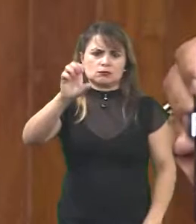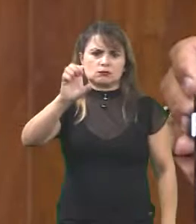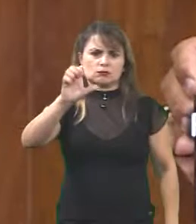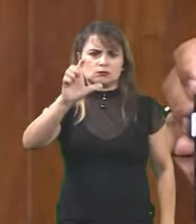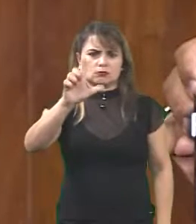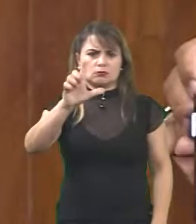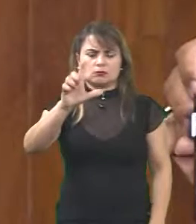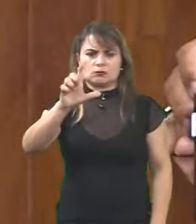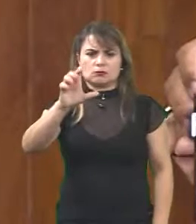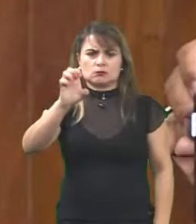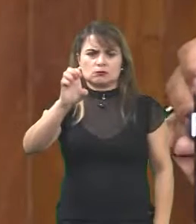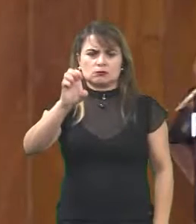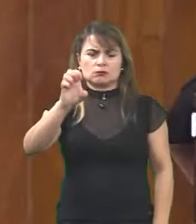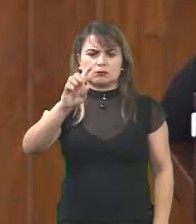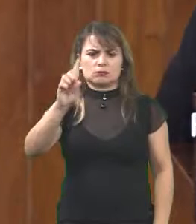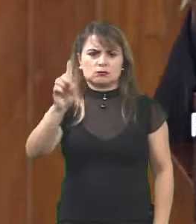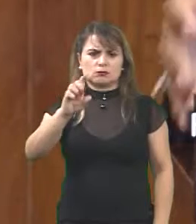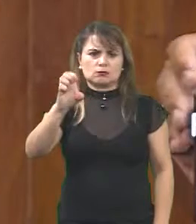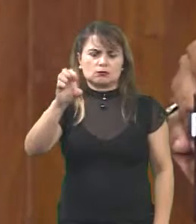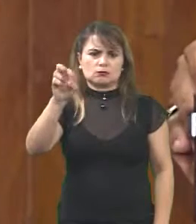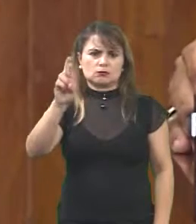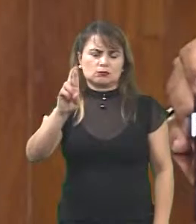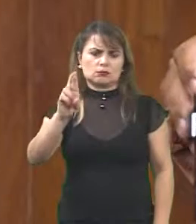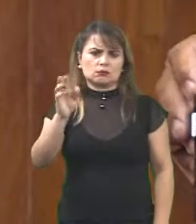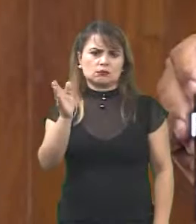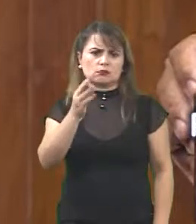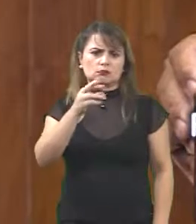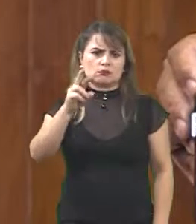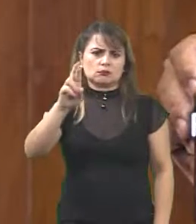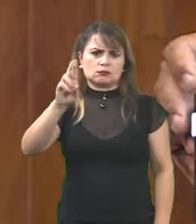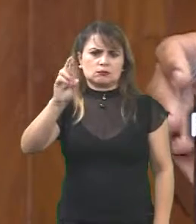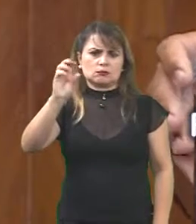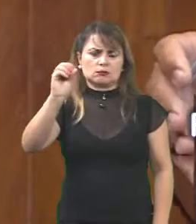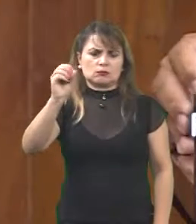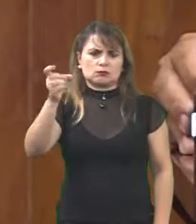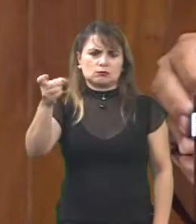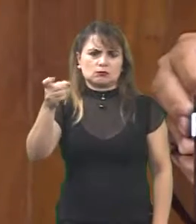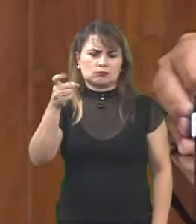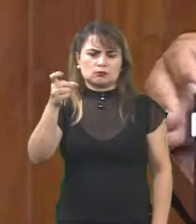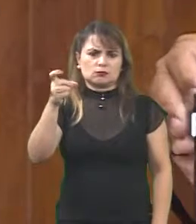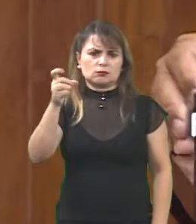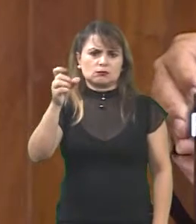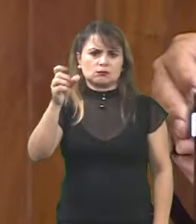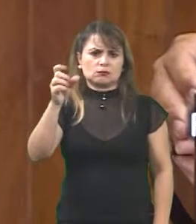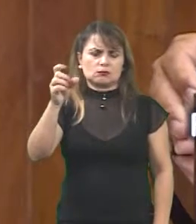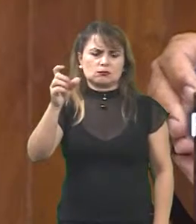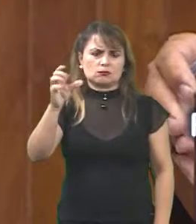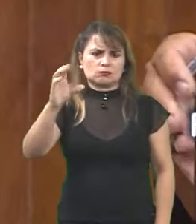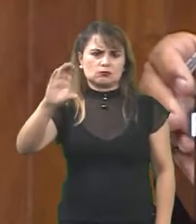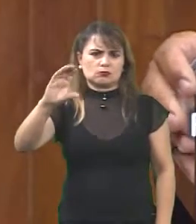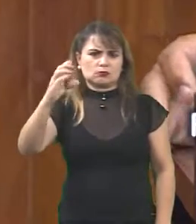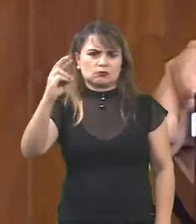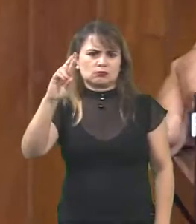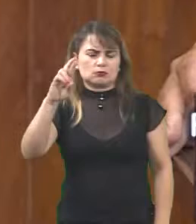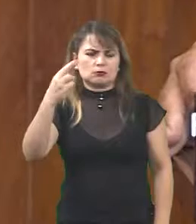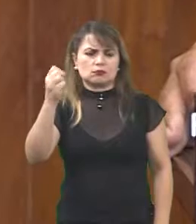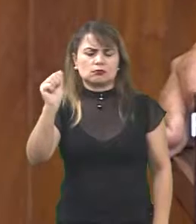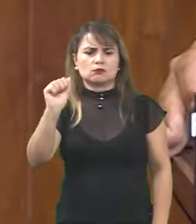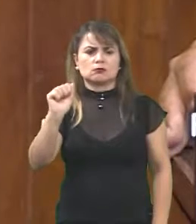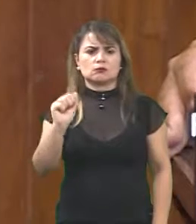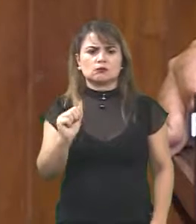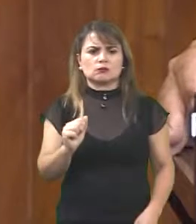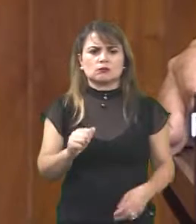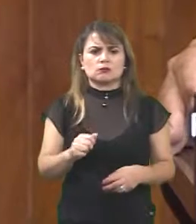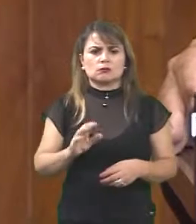Santa Antonieta, tendo vista já tem mais de 30 anos, o vereador Nardo conhece muito bem a